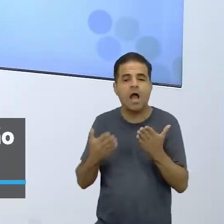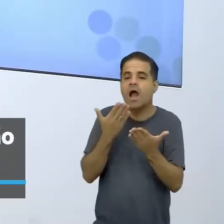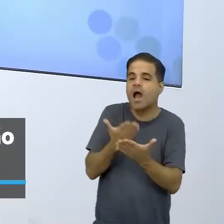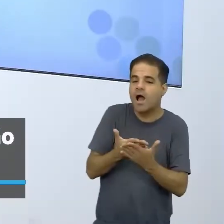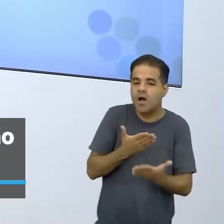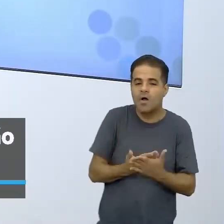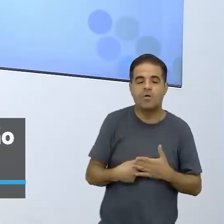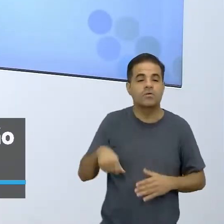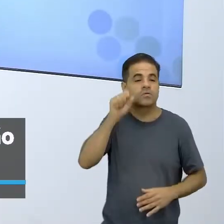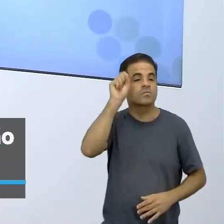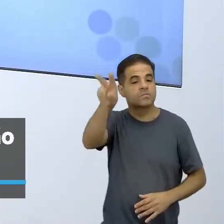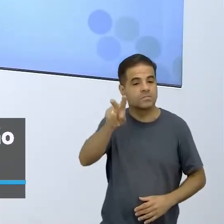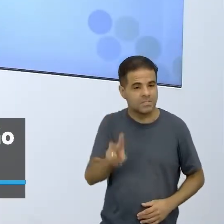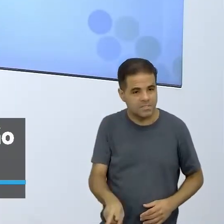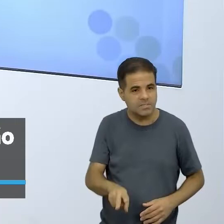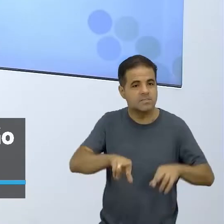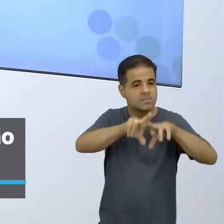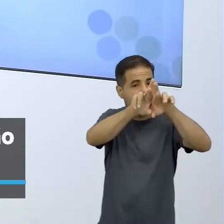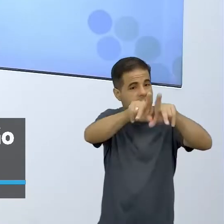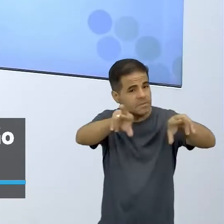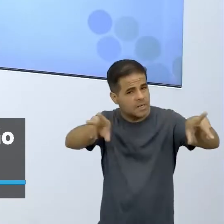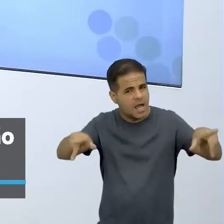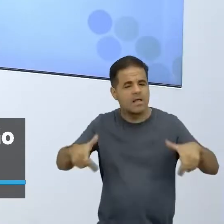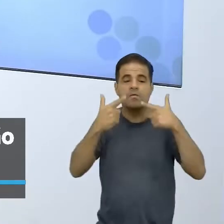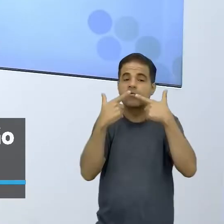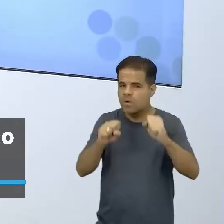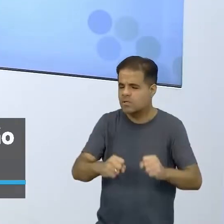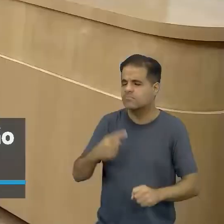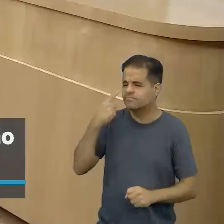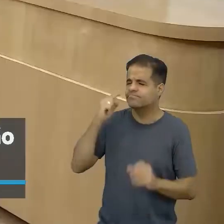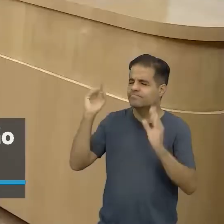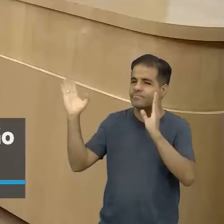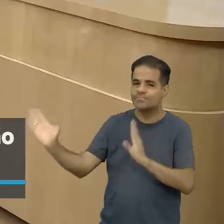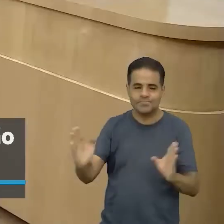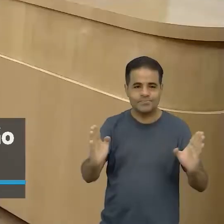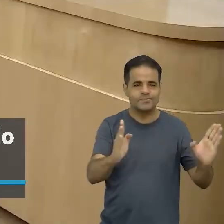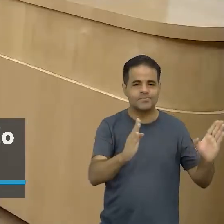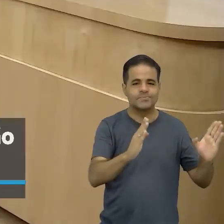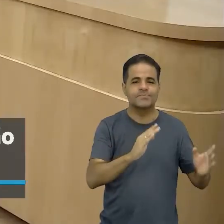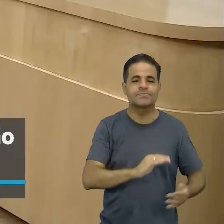com o que nós estamos vendo aí da variedade linguística, ok? Vamos ver o vídeo?